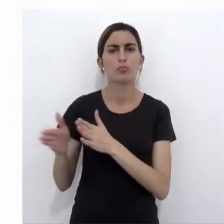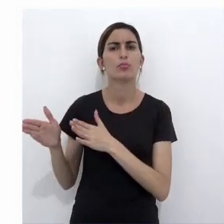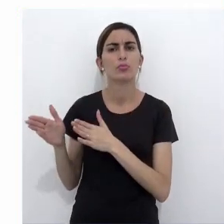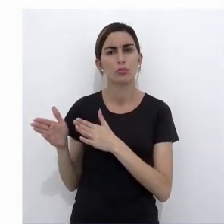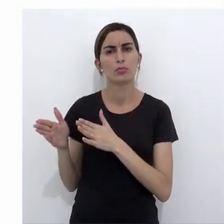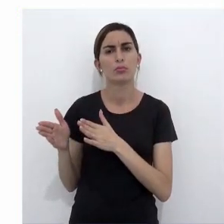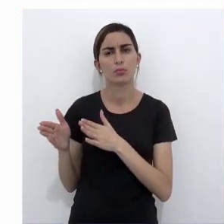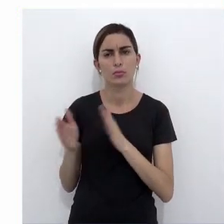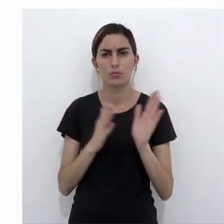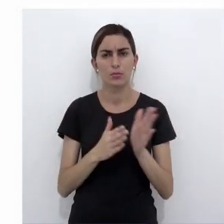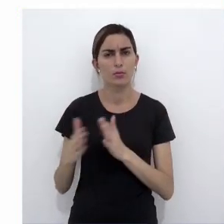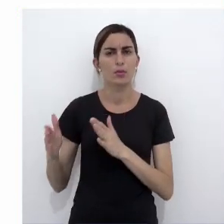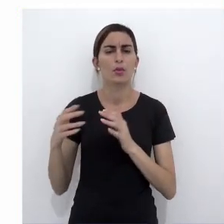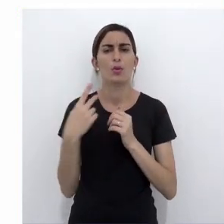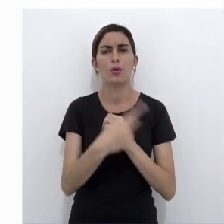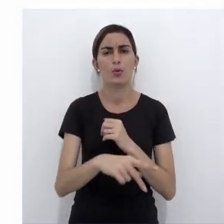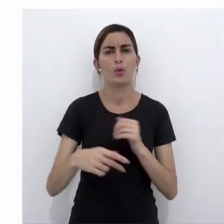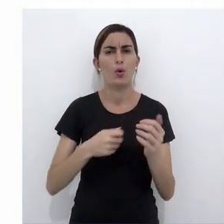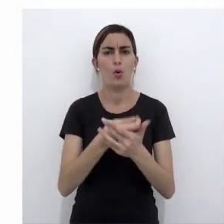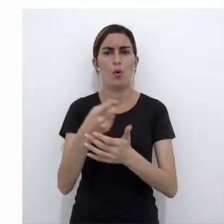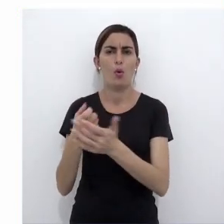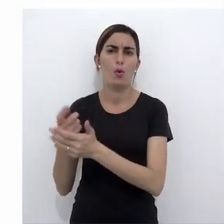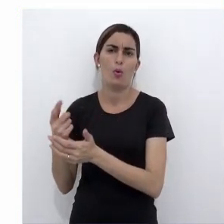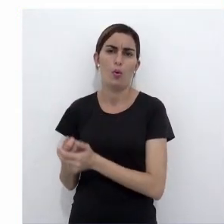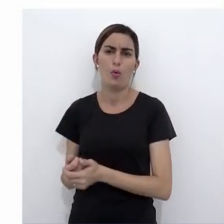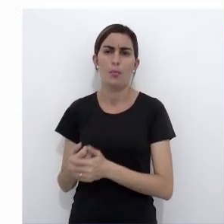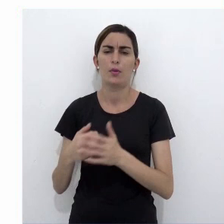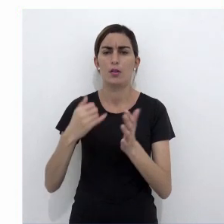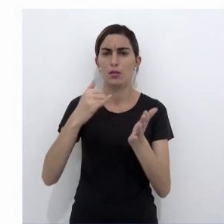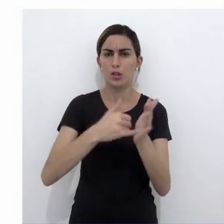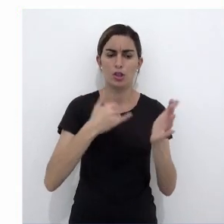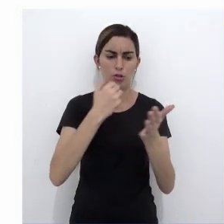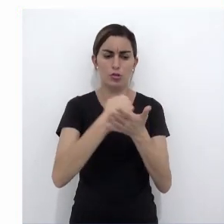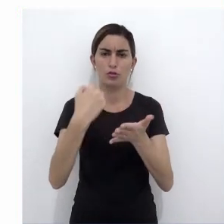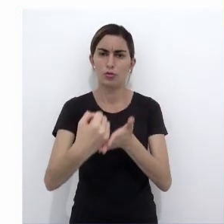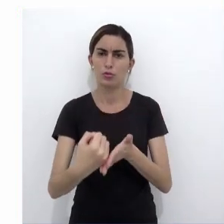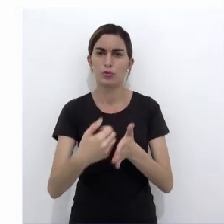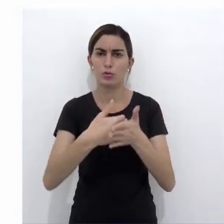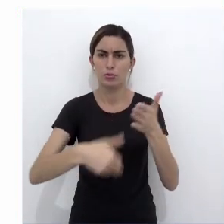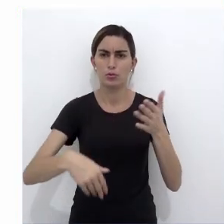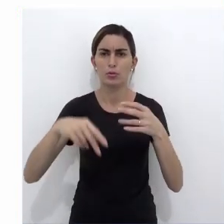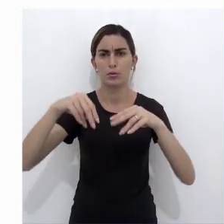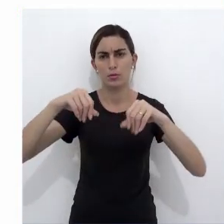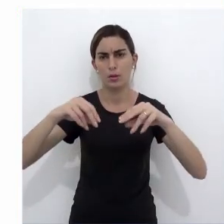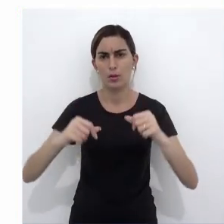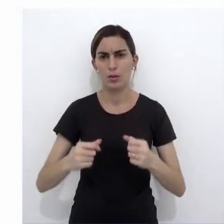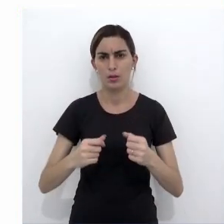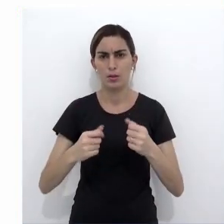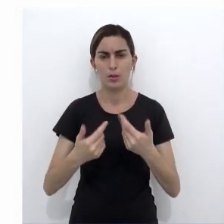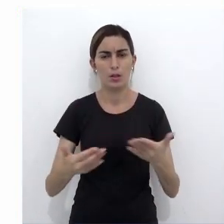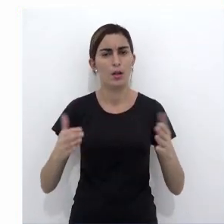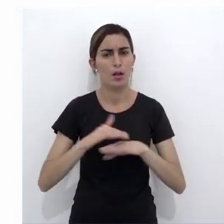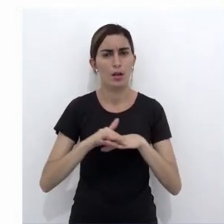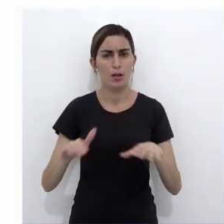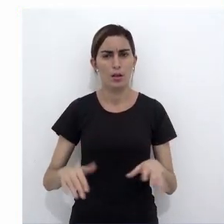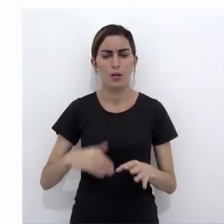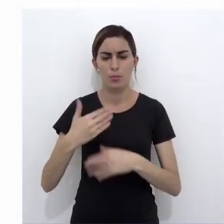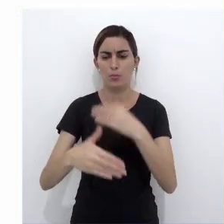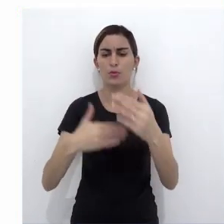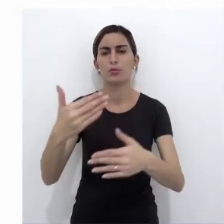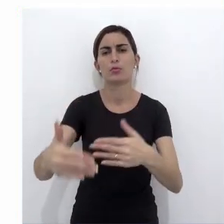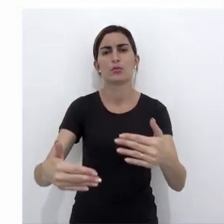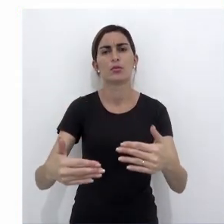é? Mediante a compra de registro, ok, da terra. Acabou como consequência,